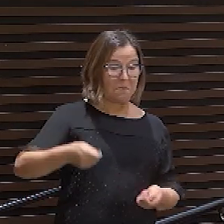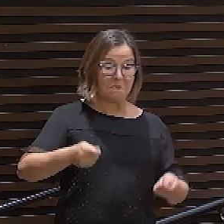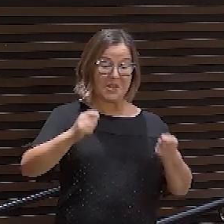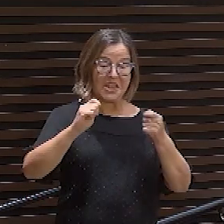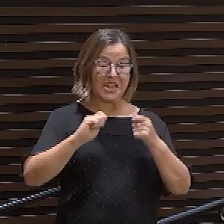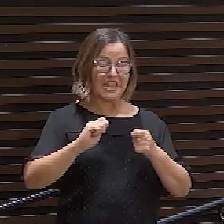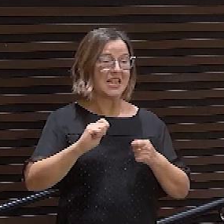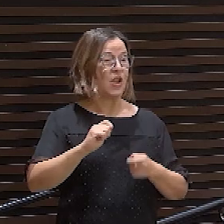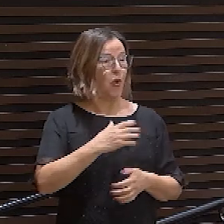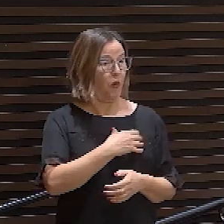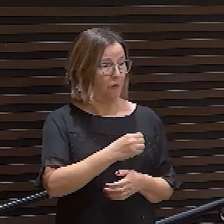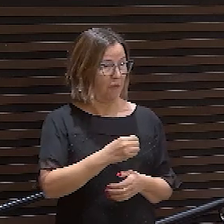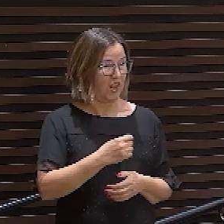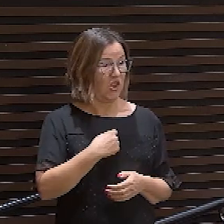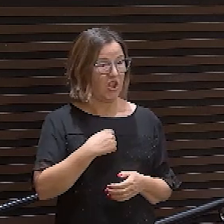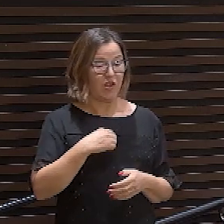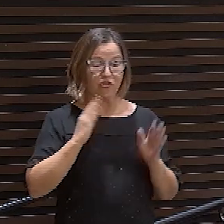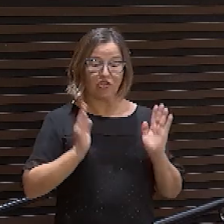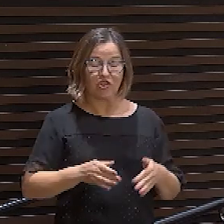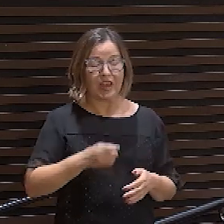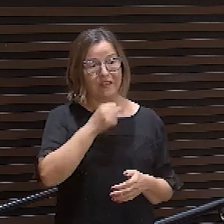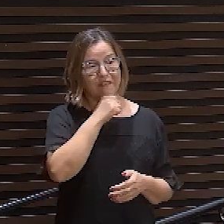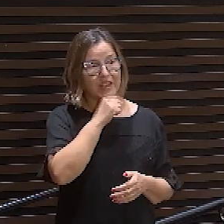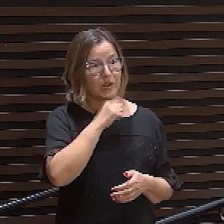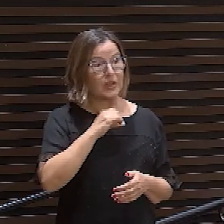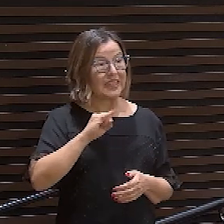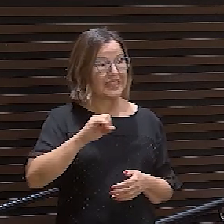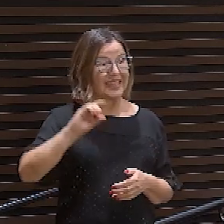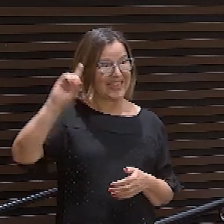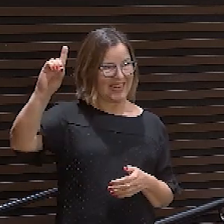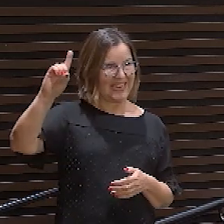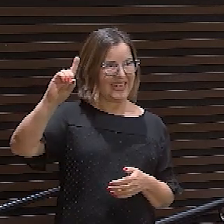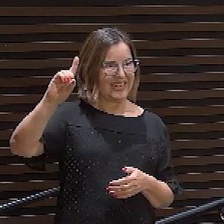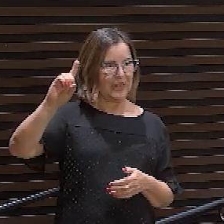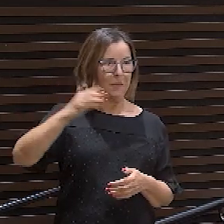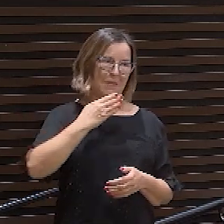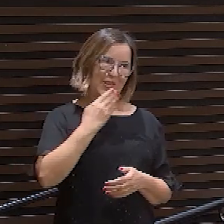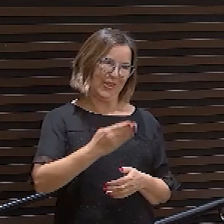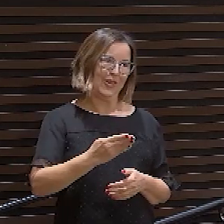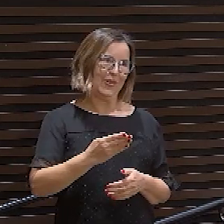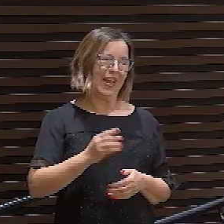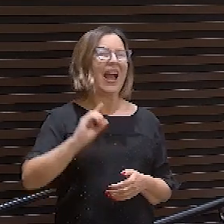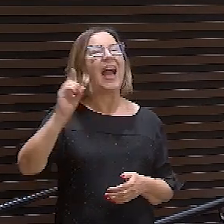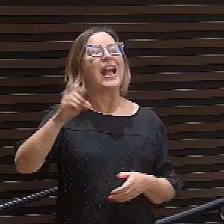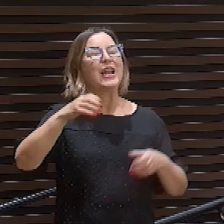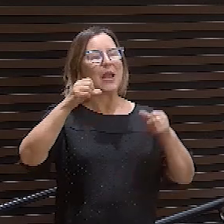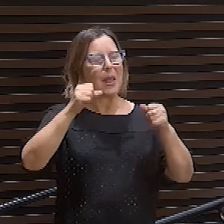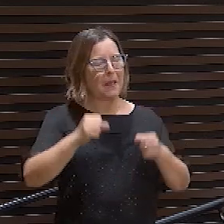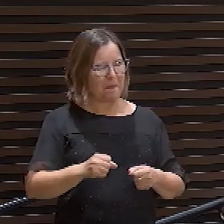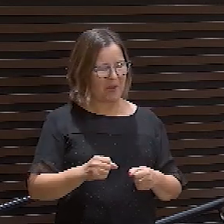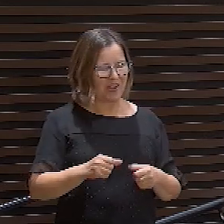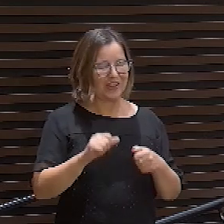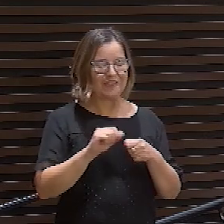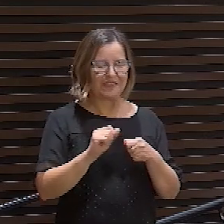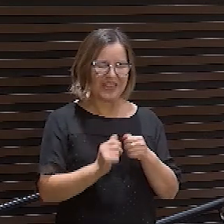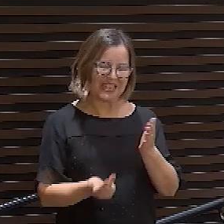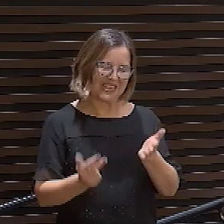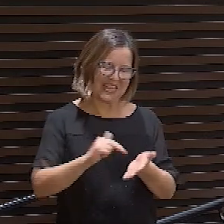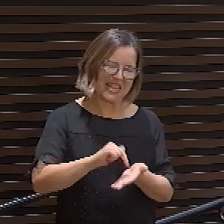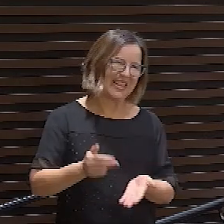filho, se ele está pedindo, ele pode da morte fazê-lo ressuscitar.